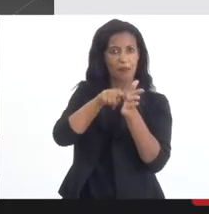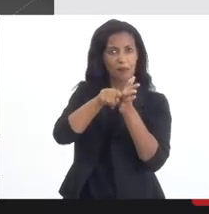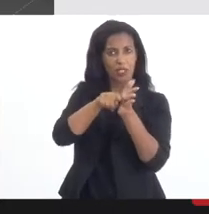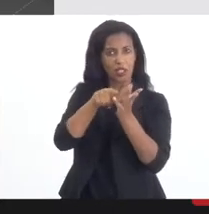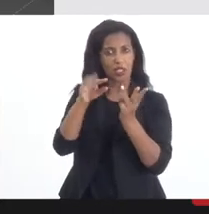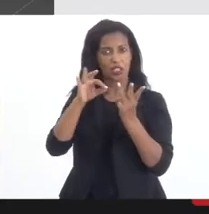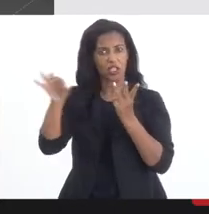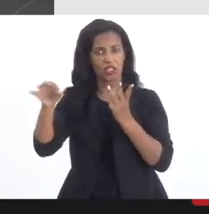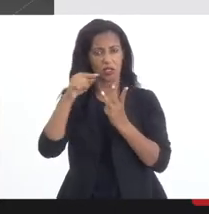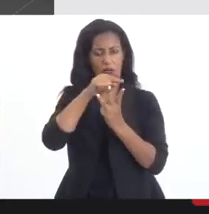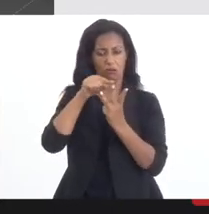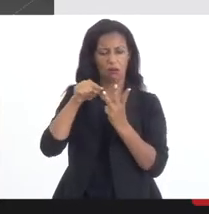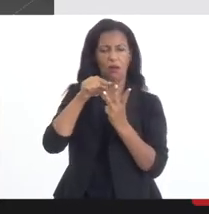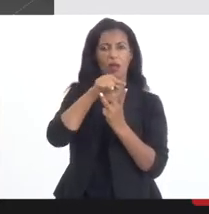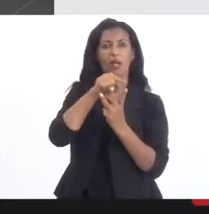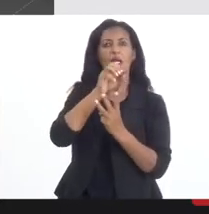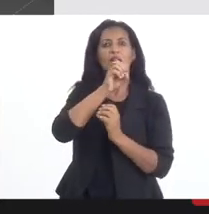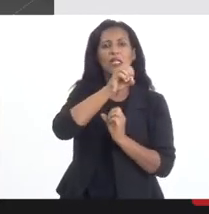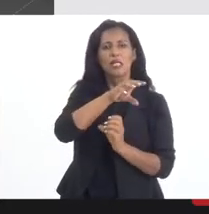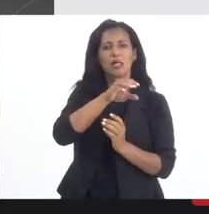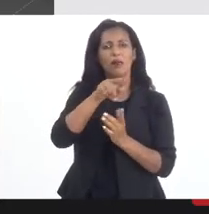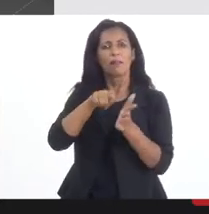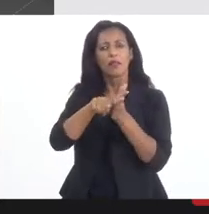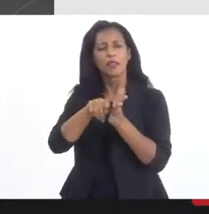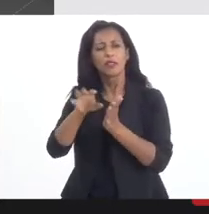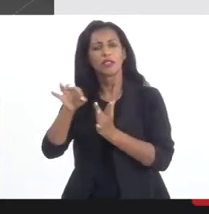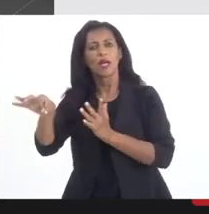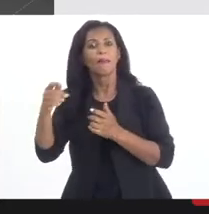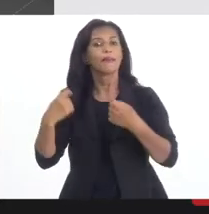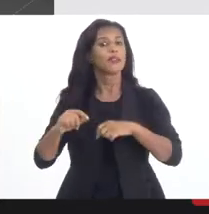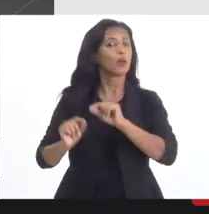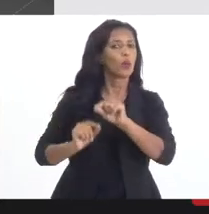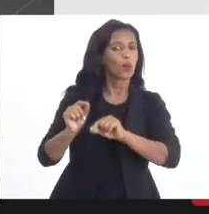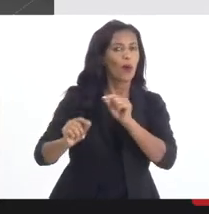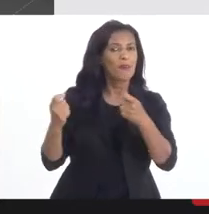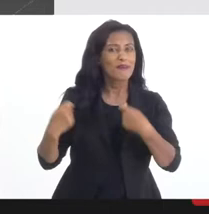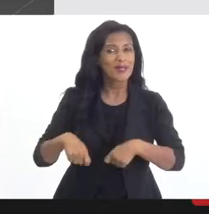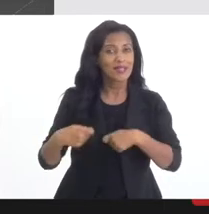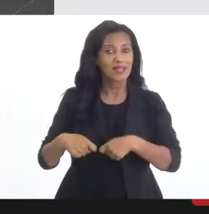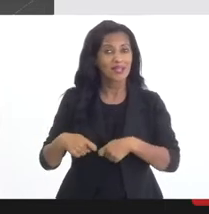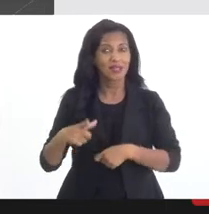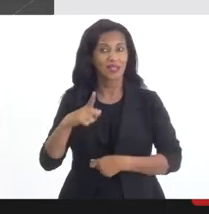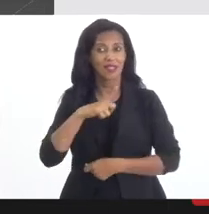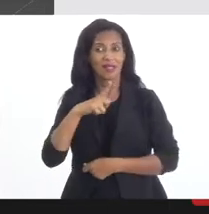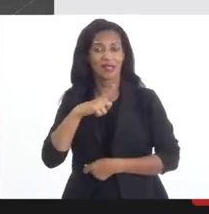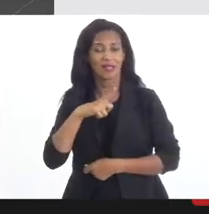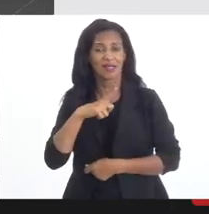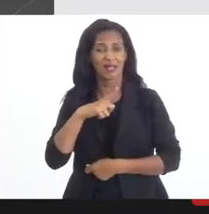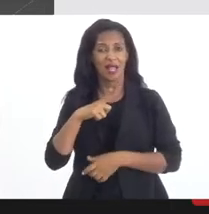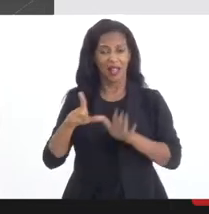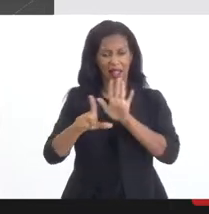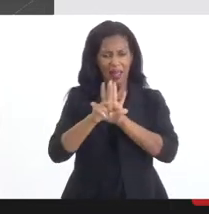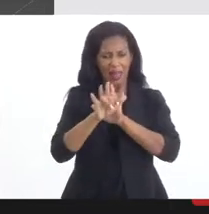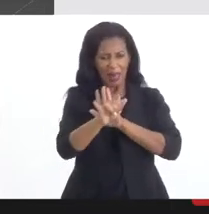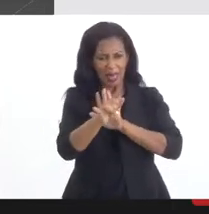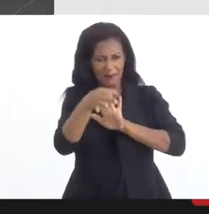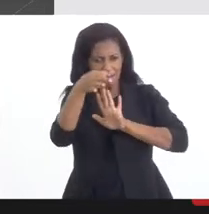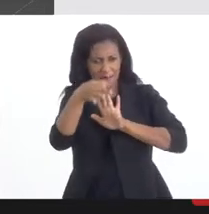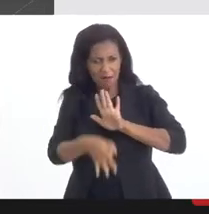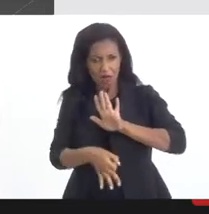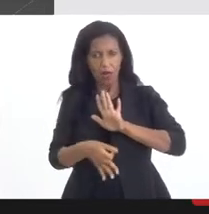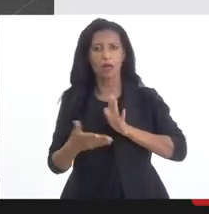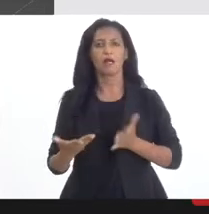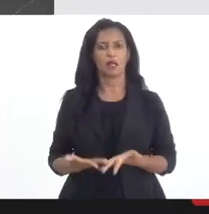extensão. Para fazer ensino, pesquisa e extensão, é necessário ter uma lei adequada, e a lei da